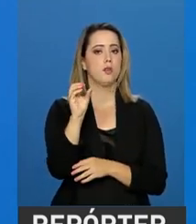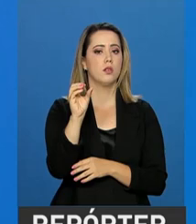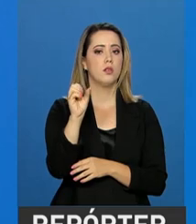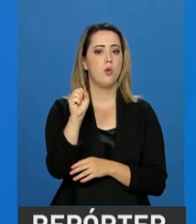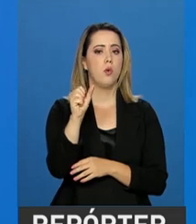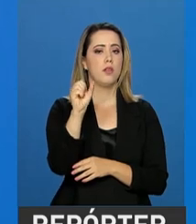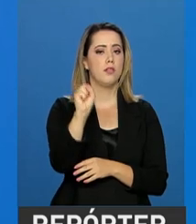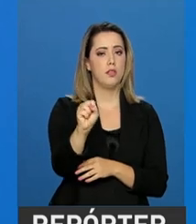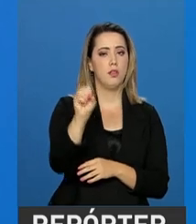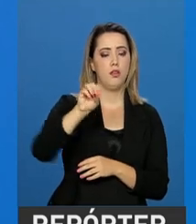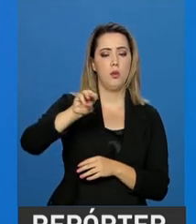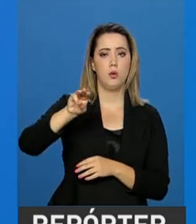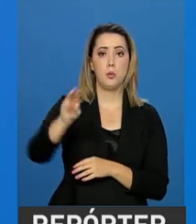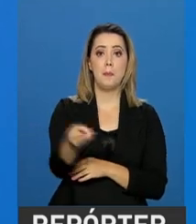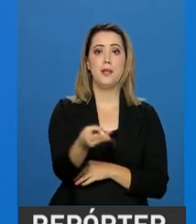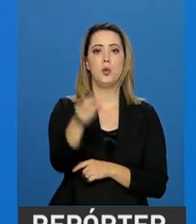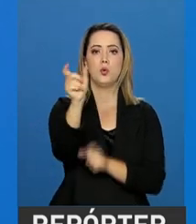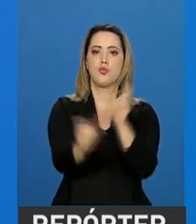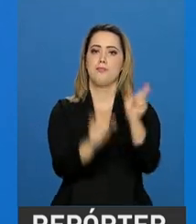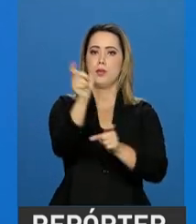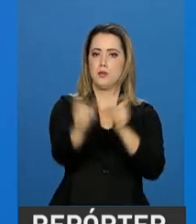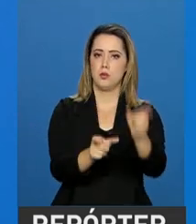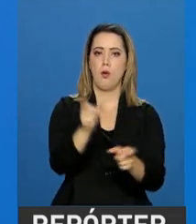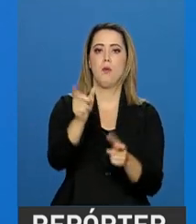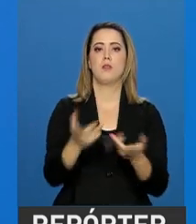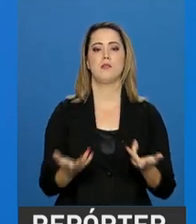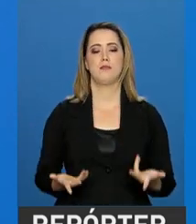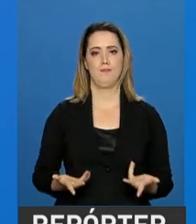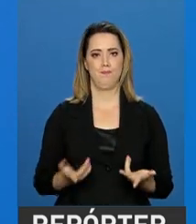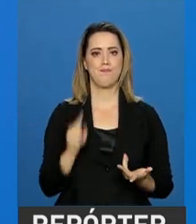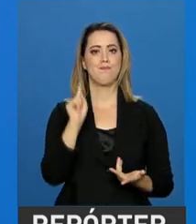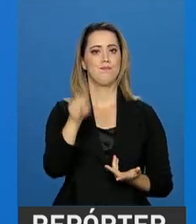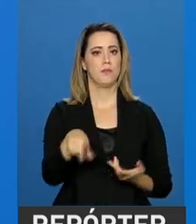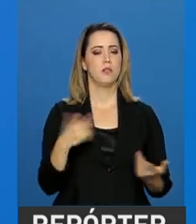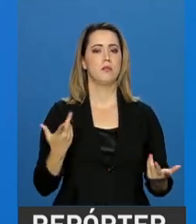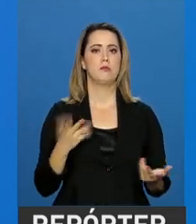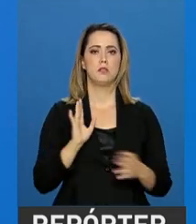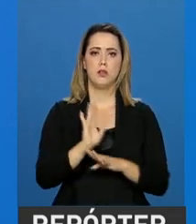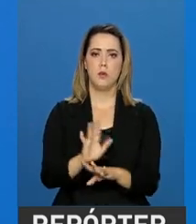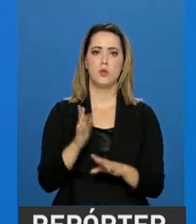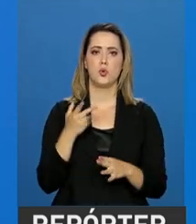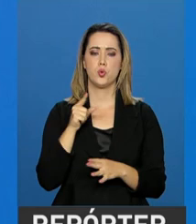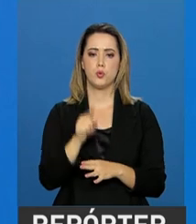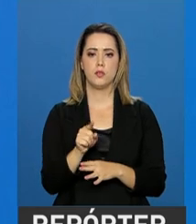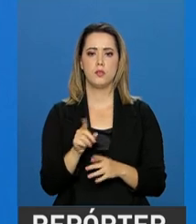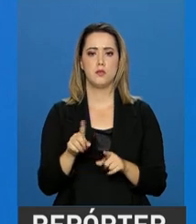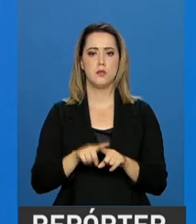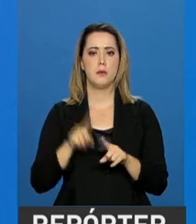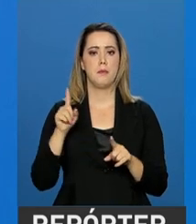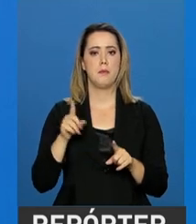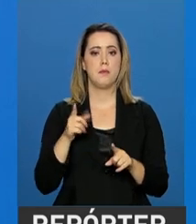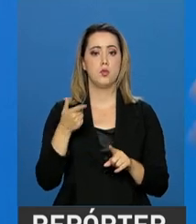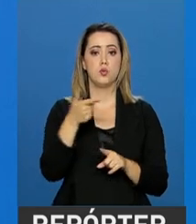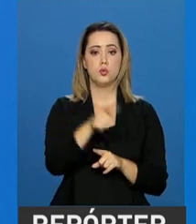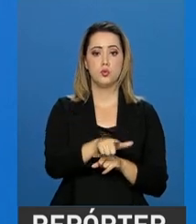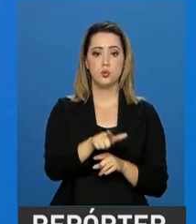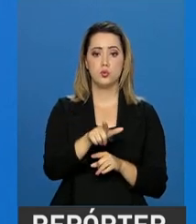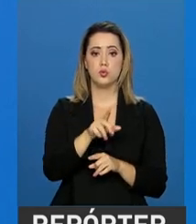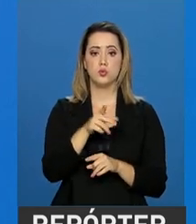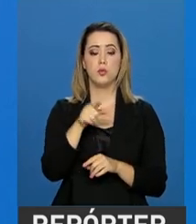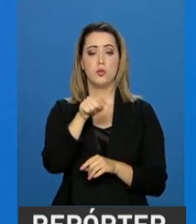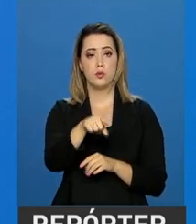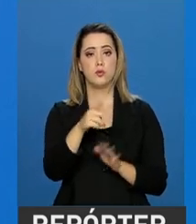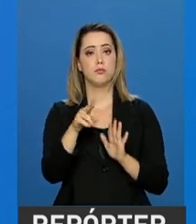88 milhões de trabalhadores Presidente tem que serão beneficiados mais uma vez com essa